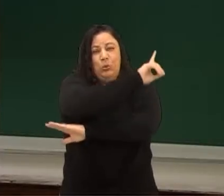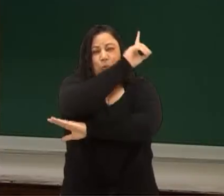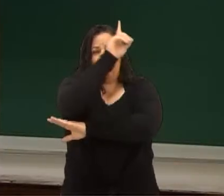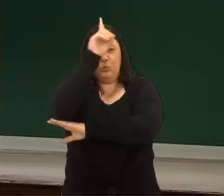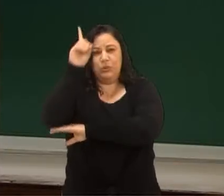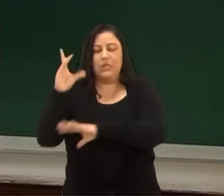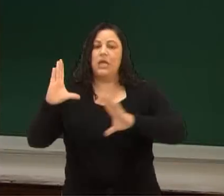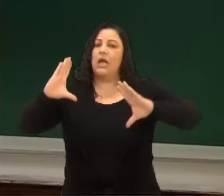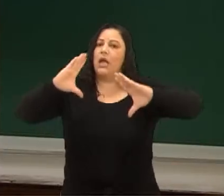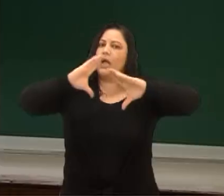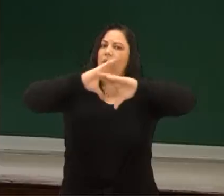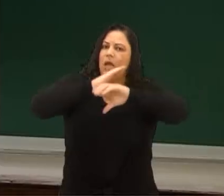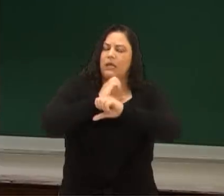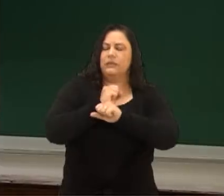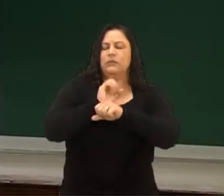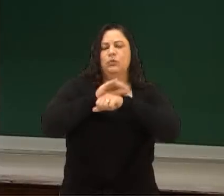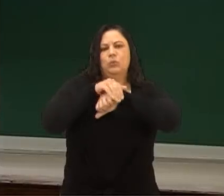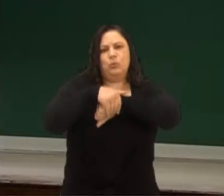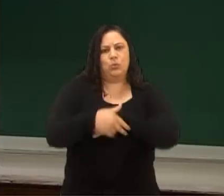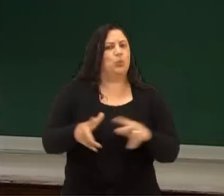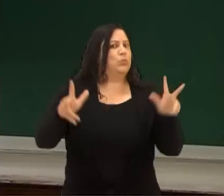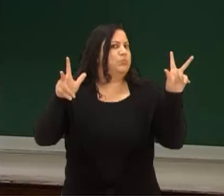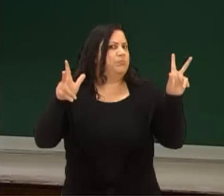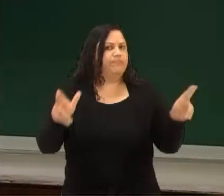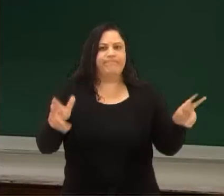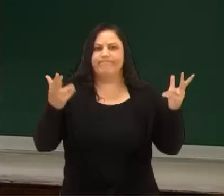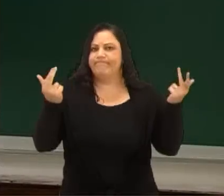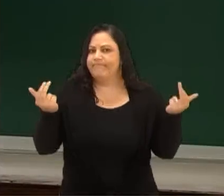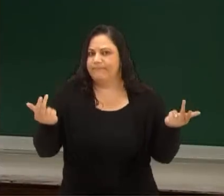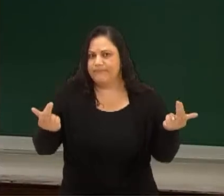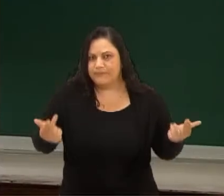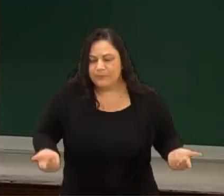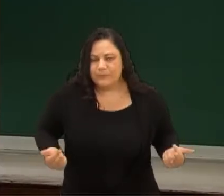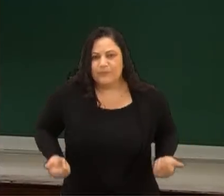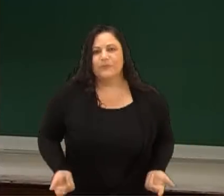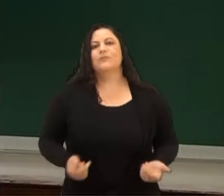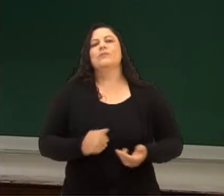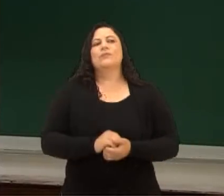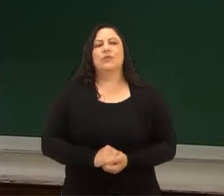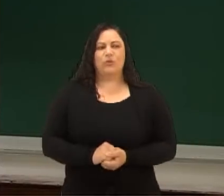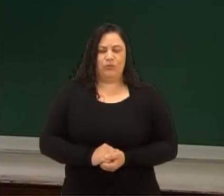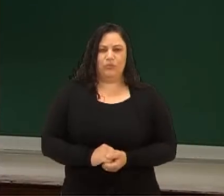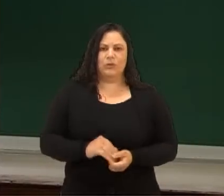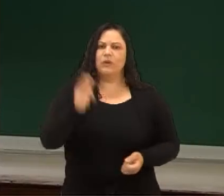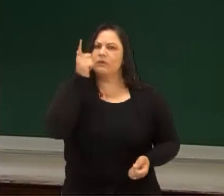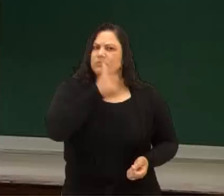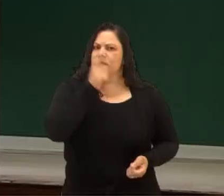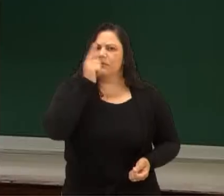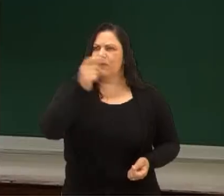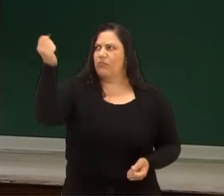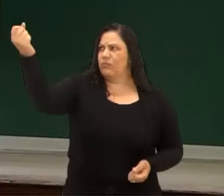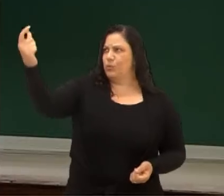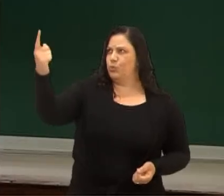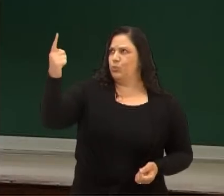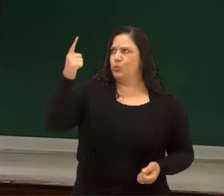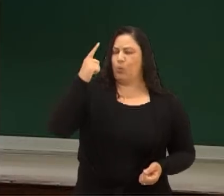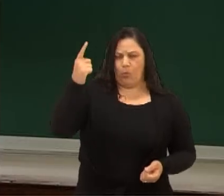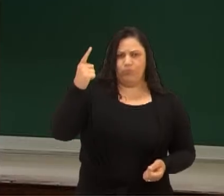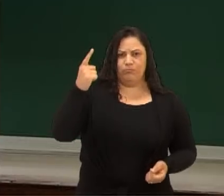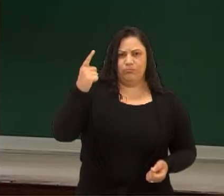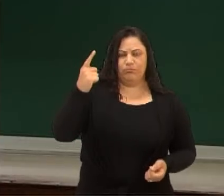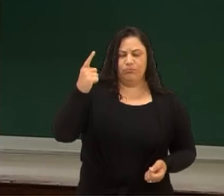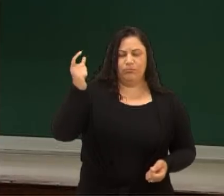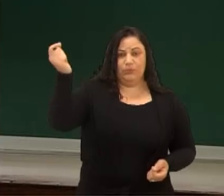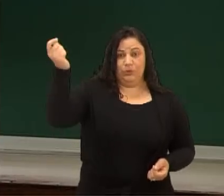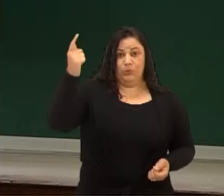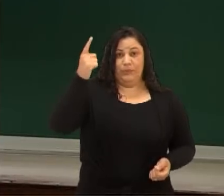mesma duração, tá? Então, acontece o seguinte, ó. Aqui a gente consegue ver o Sol. E a iluminação frontal, aqui não dá para